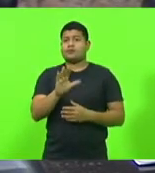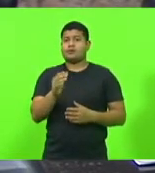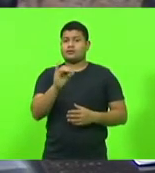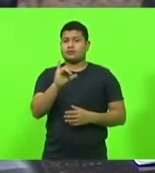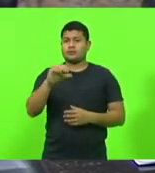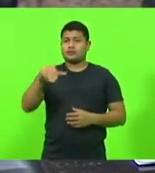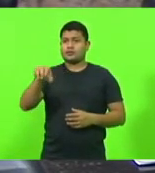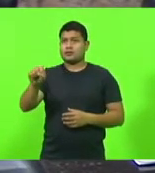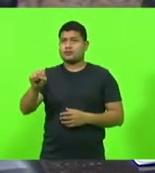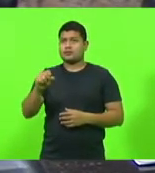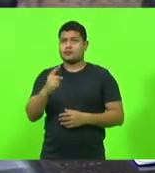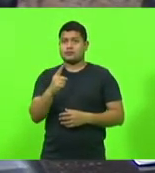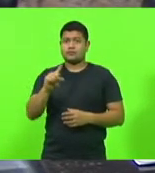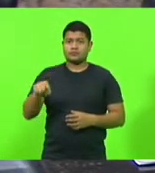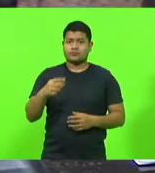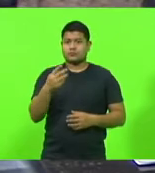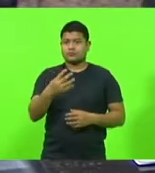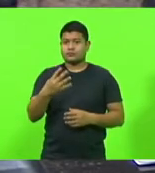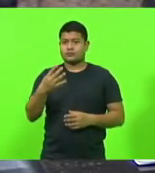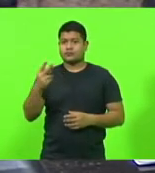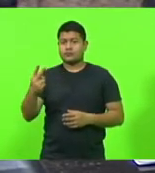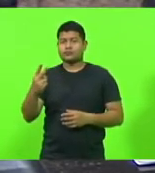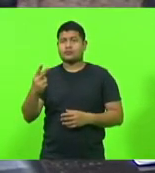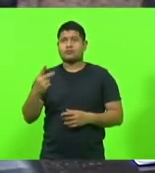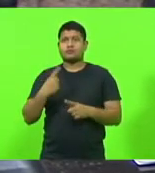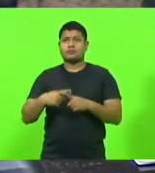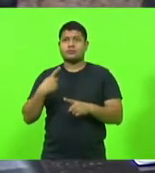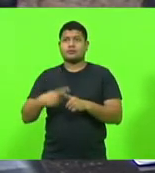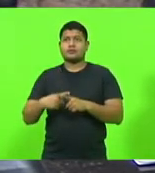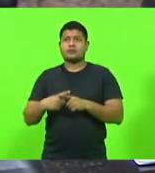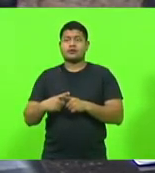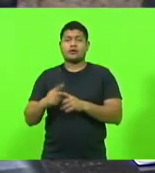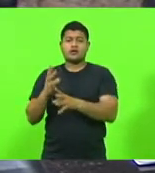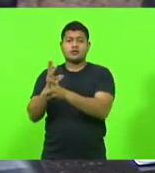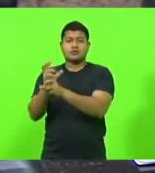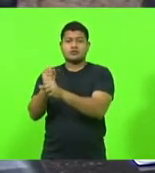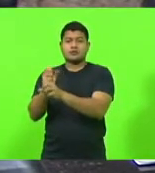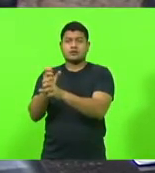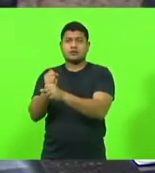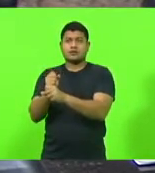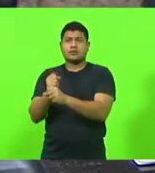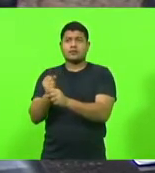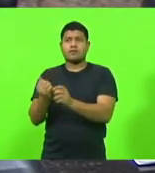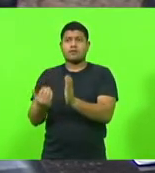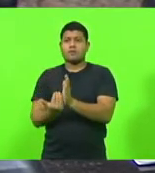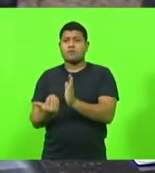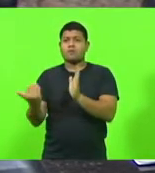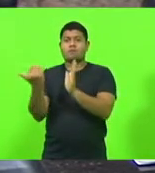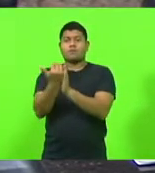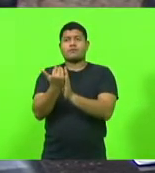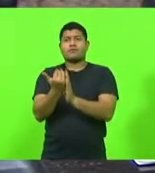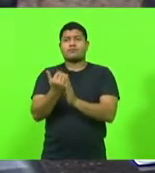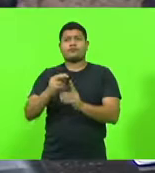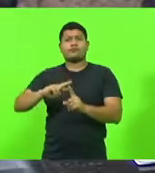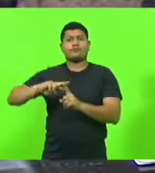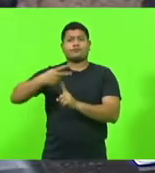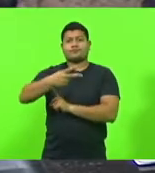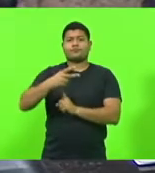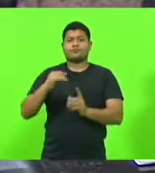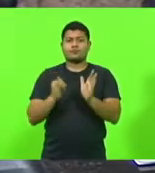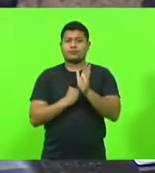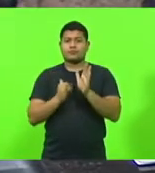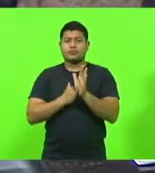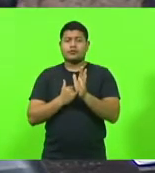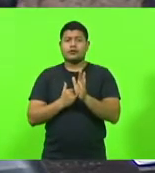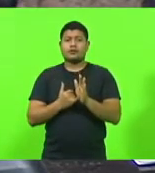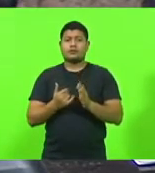1,42, porque ele faz uma média de cálculo que incide em cima do próprio imposto. Então, essa é mais